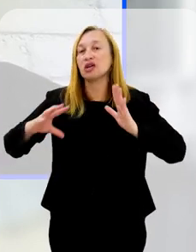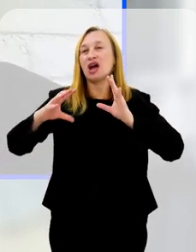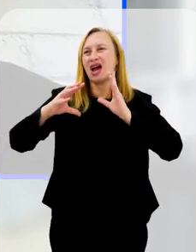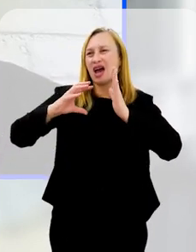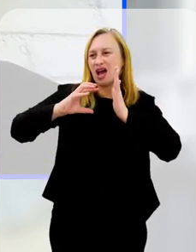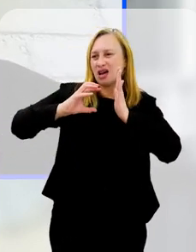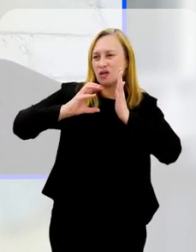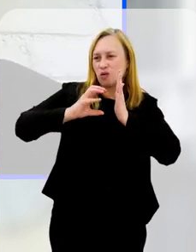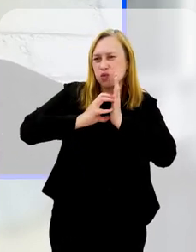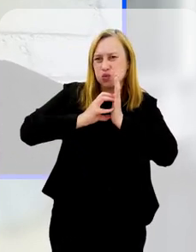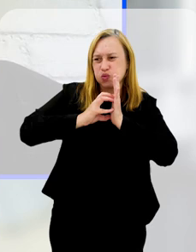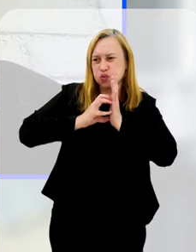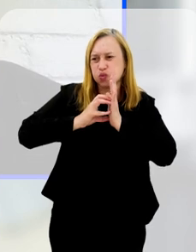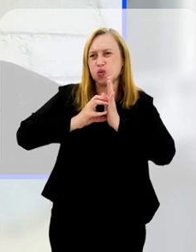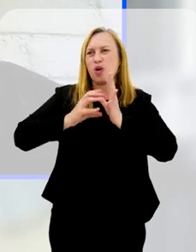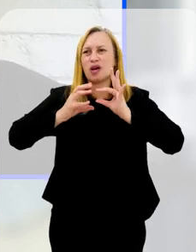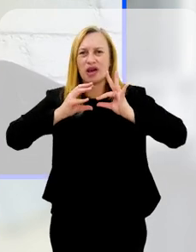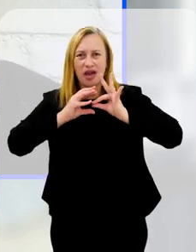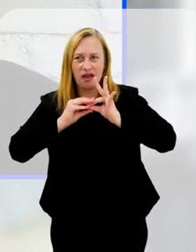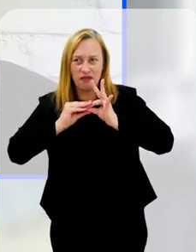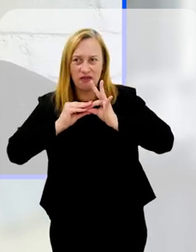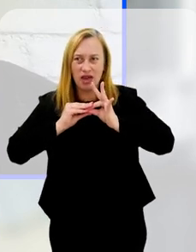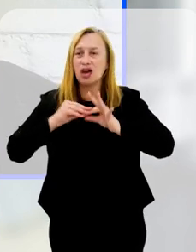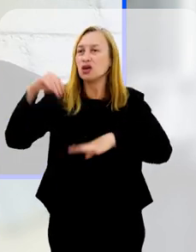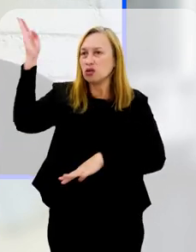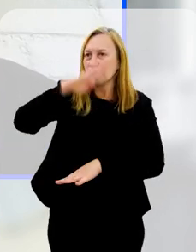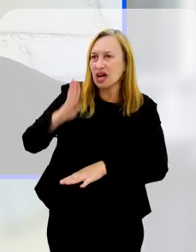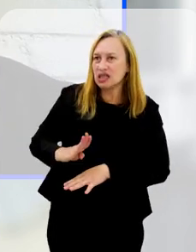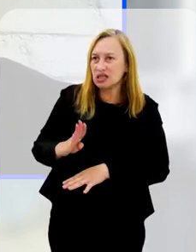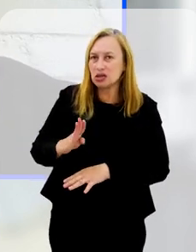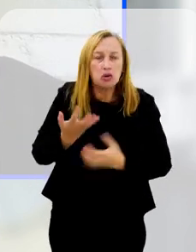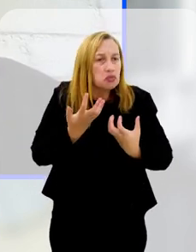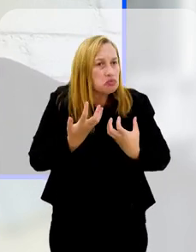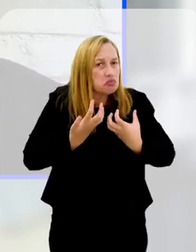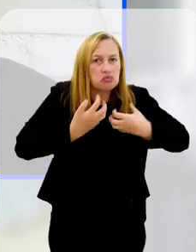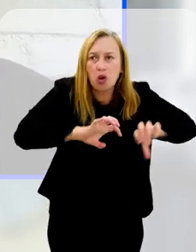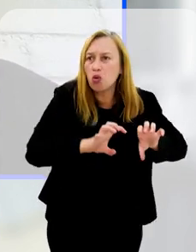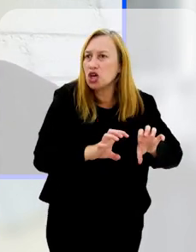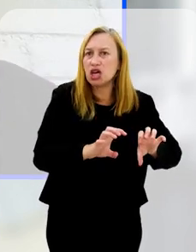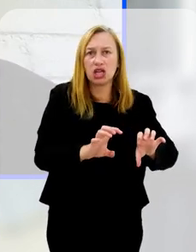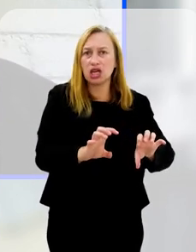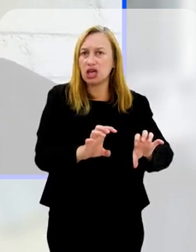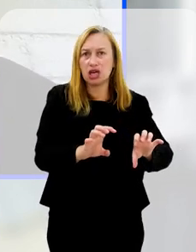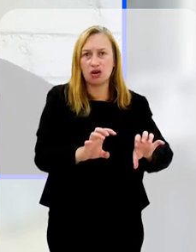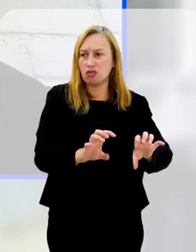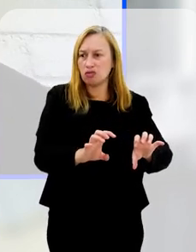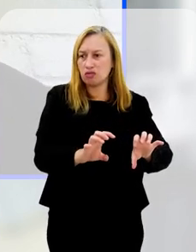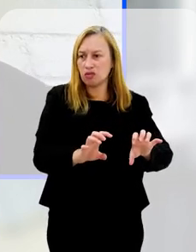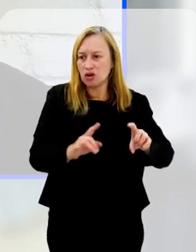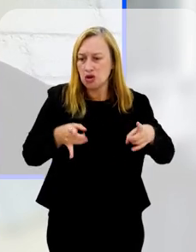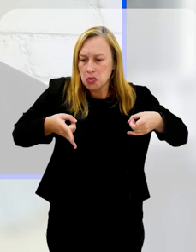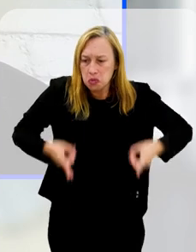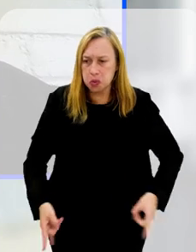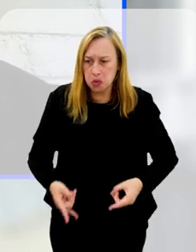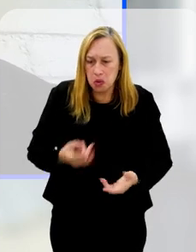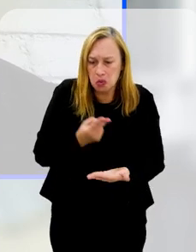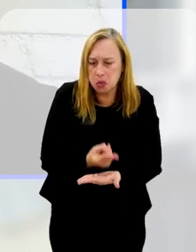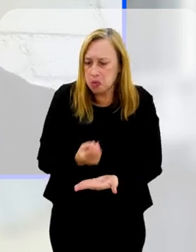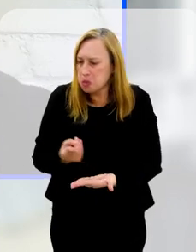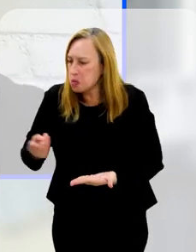a acontecer no Brasil, no mundo e no Brasil, se recusavam até a internar os